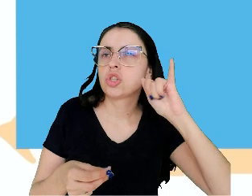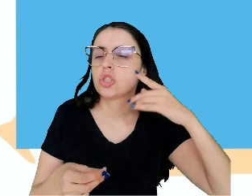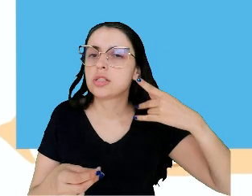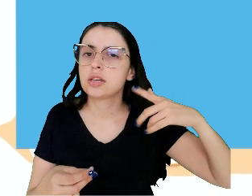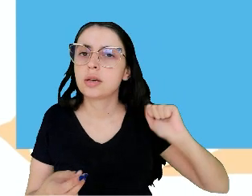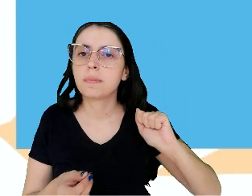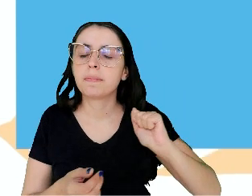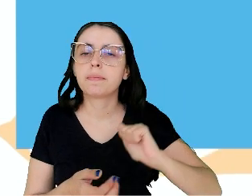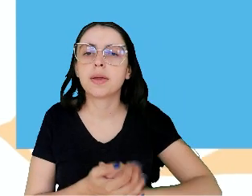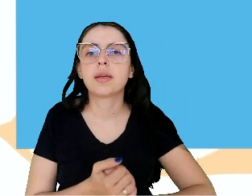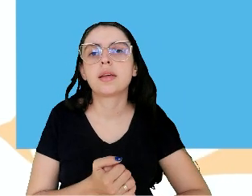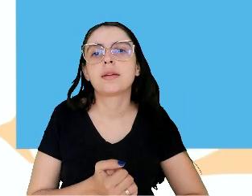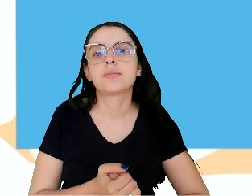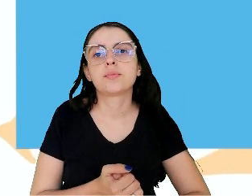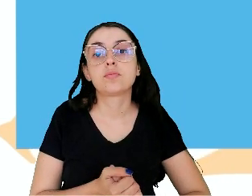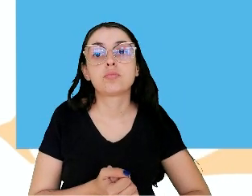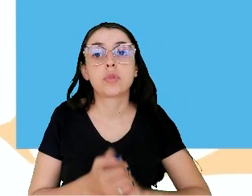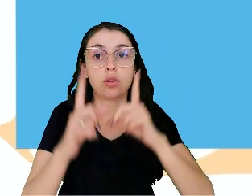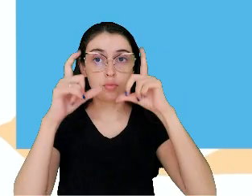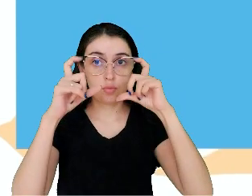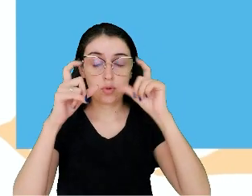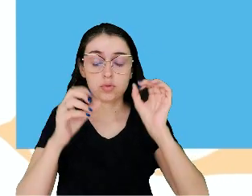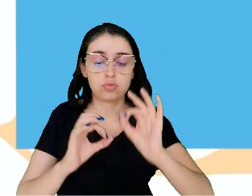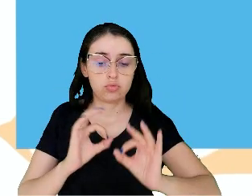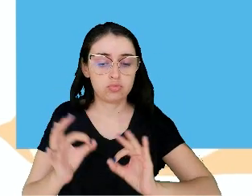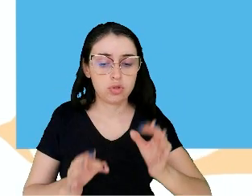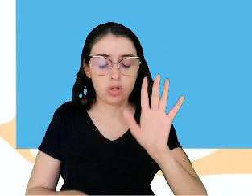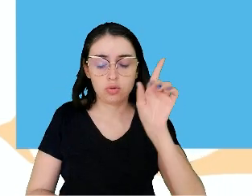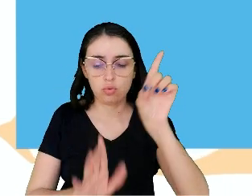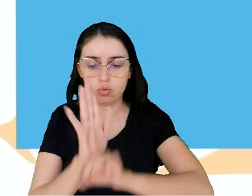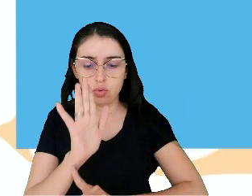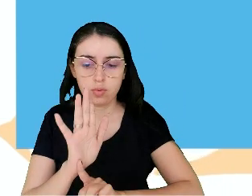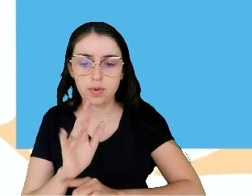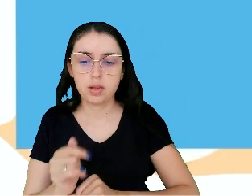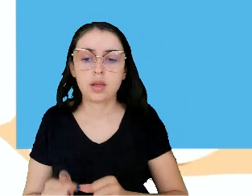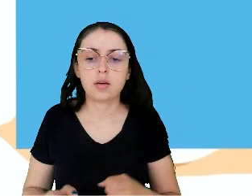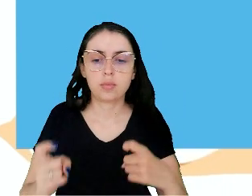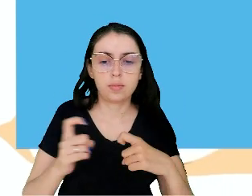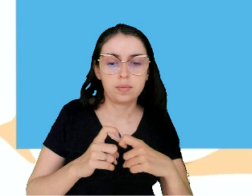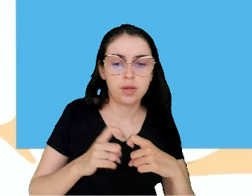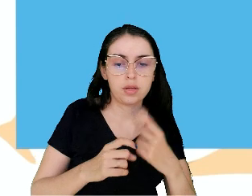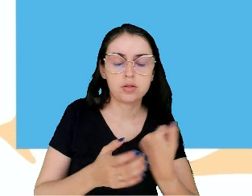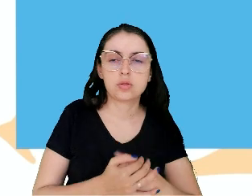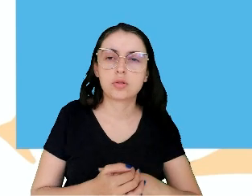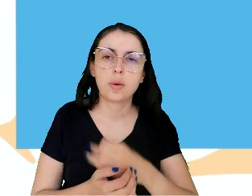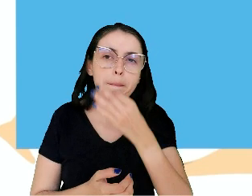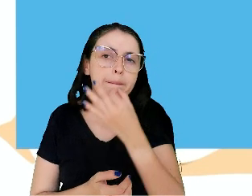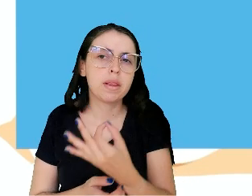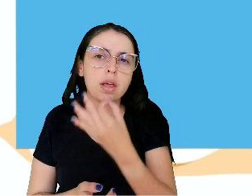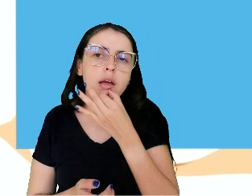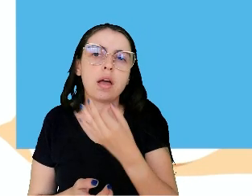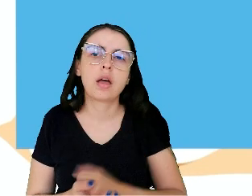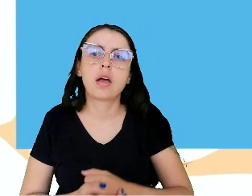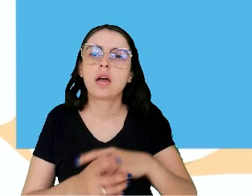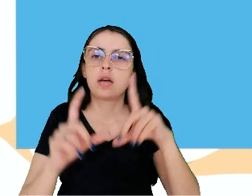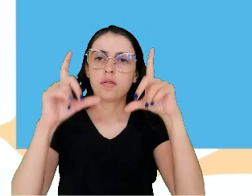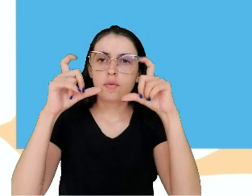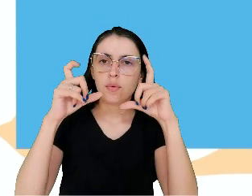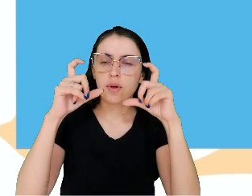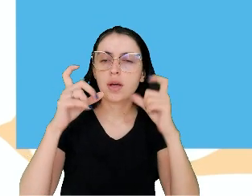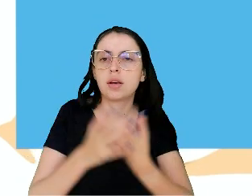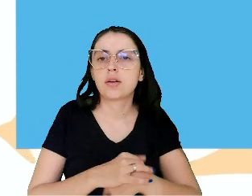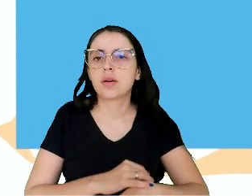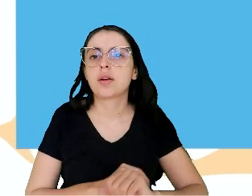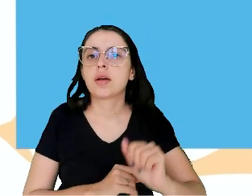medicina pela USP e fotógrafo documental. As fotos serão comentadas pelo premiadíssimo fotógrafo